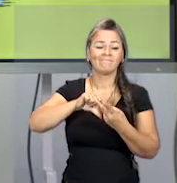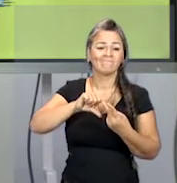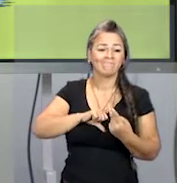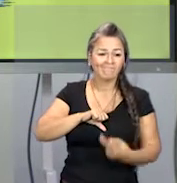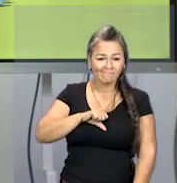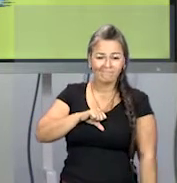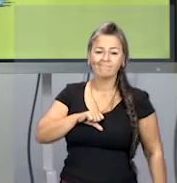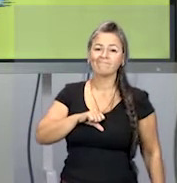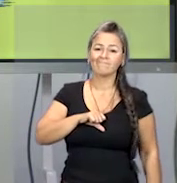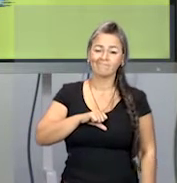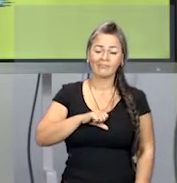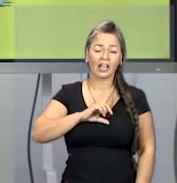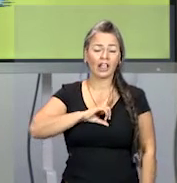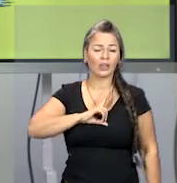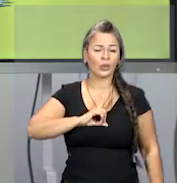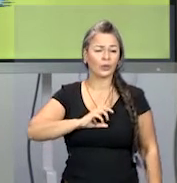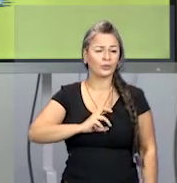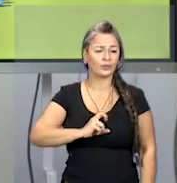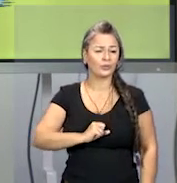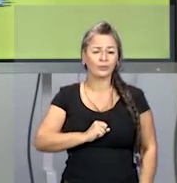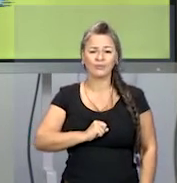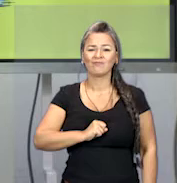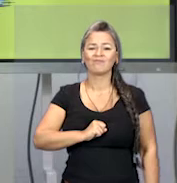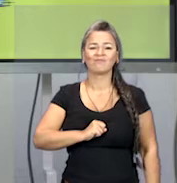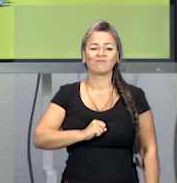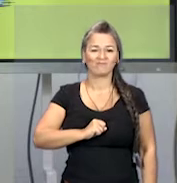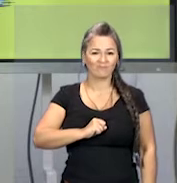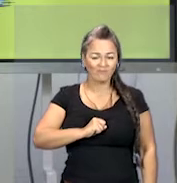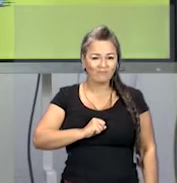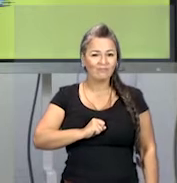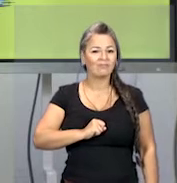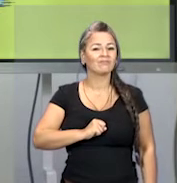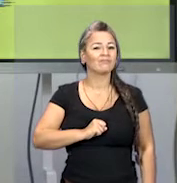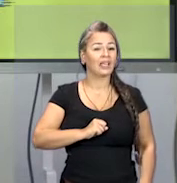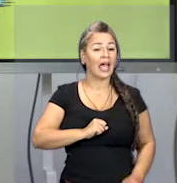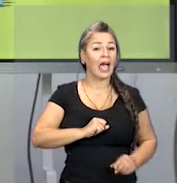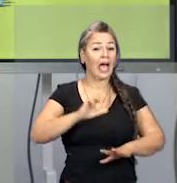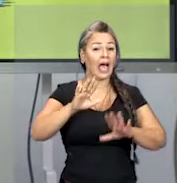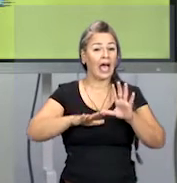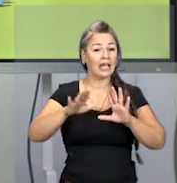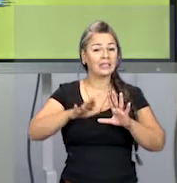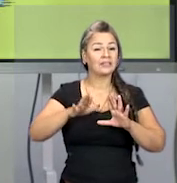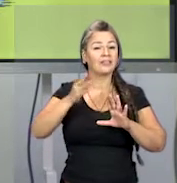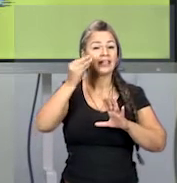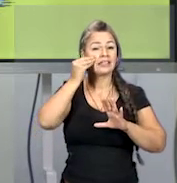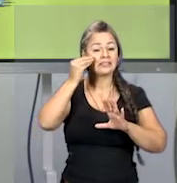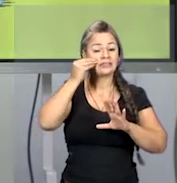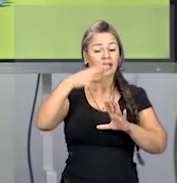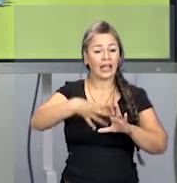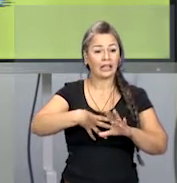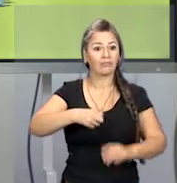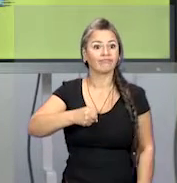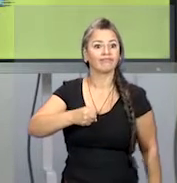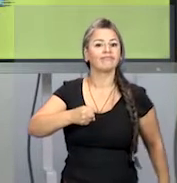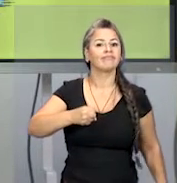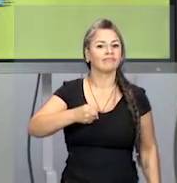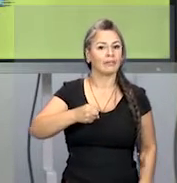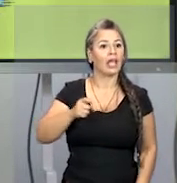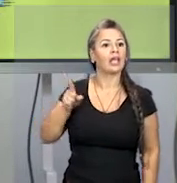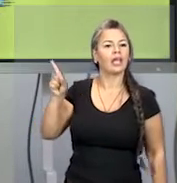casos onde a pessoa não sabe lidar com as transformações que levam ao suicídio, que foi um dos trabalhos que